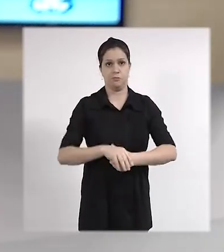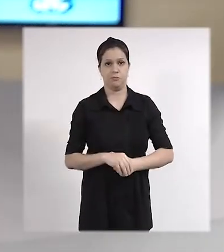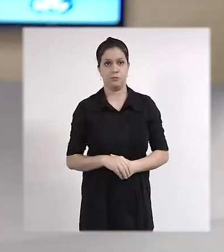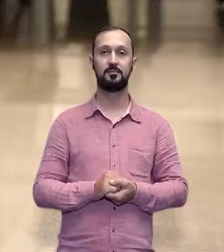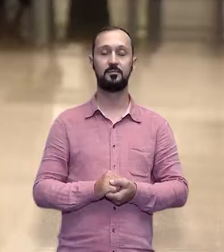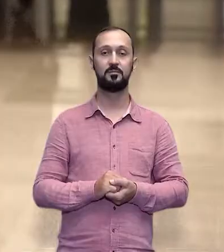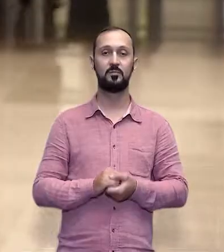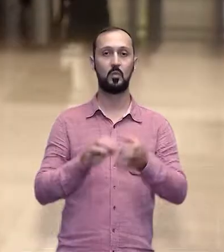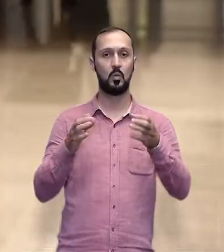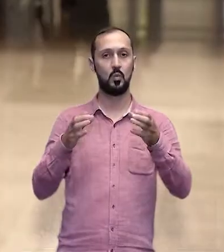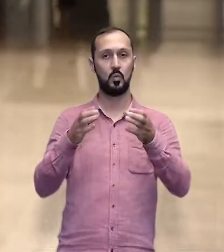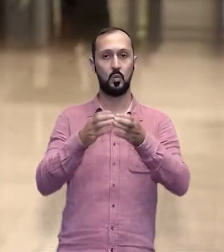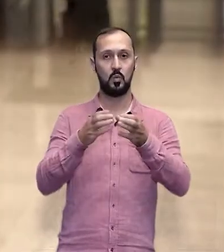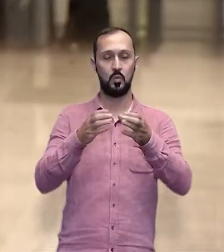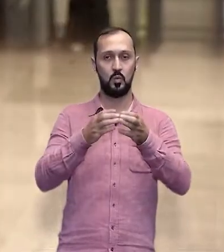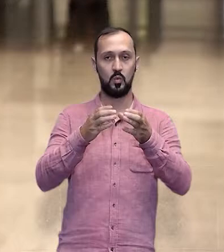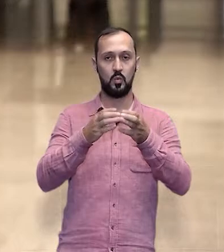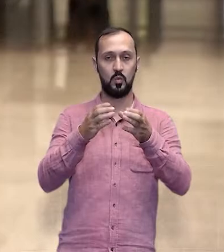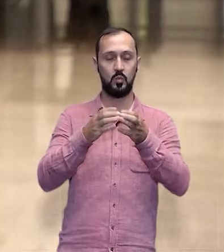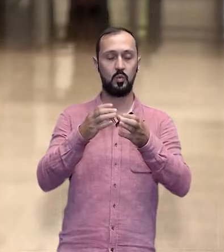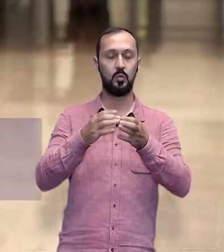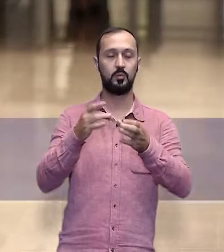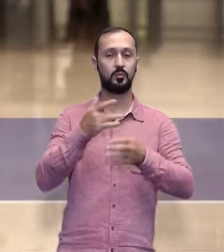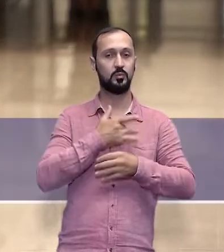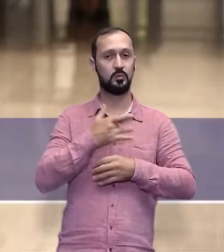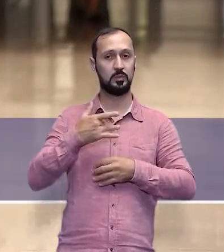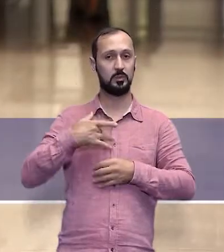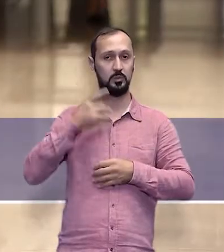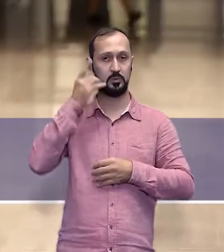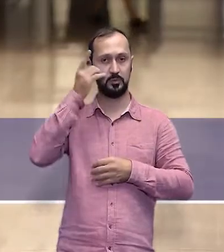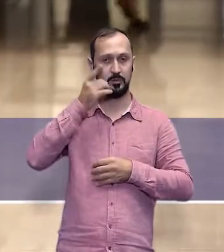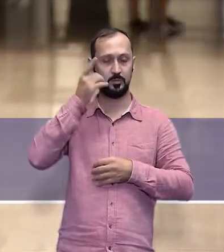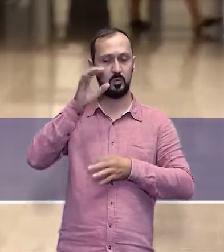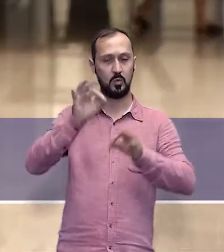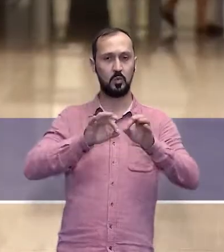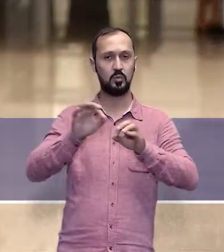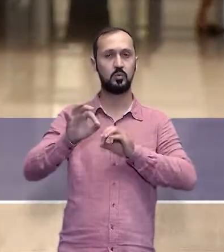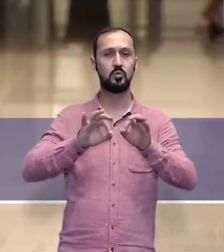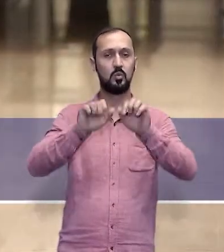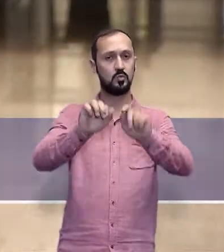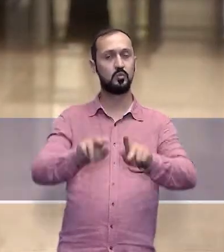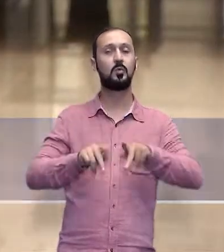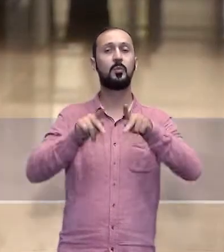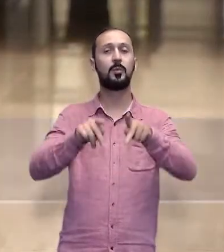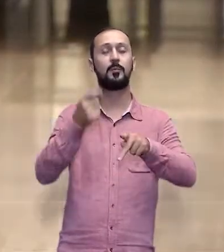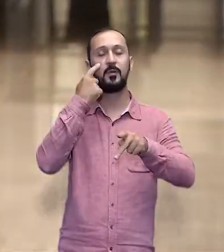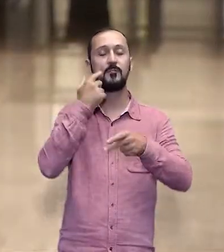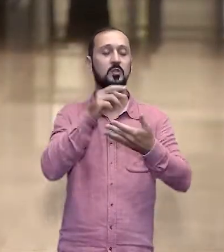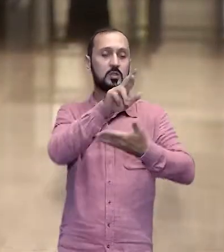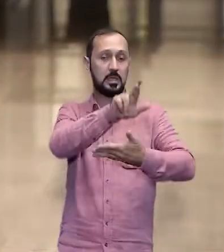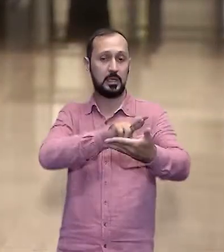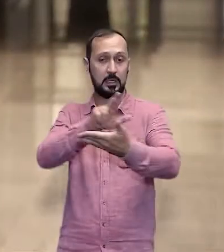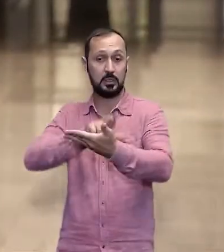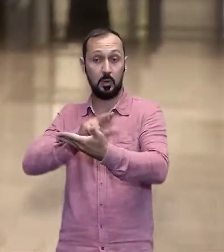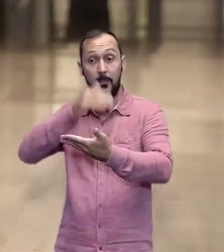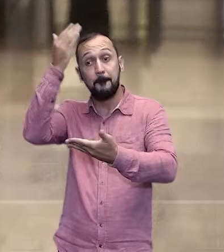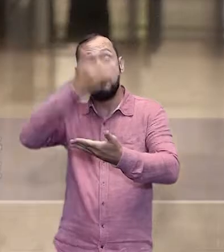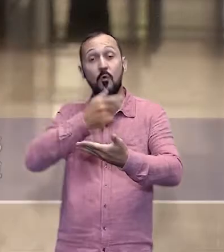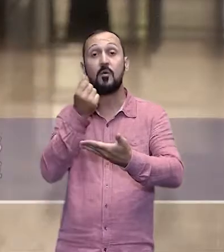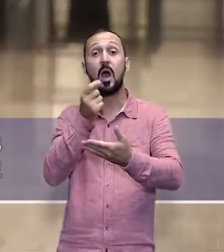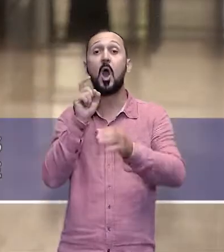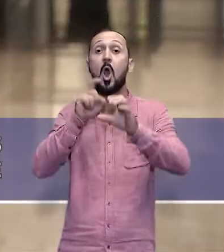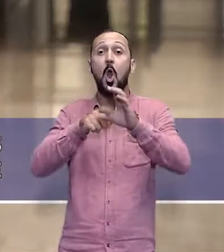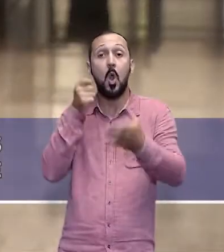Saúde. A Comissão de Saúde da Assembleia Legislativa promoveu audiência pública para receber os relatórios de prestação de contas